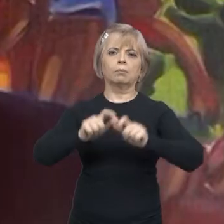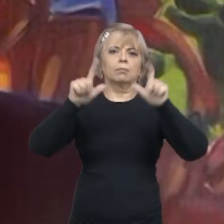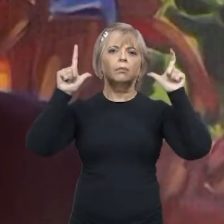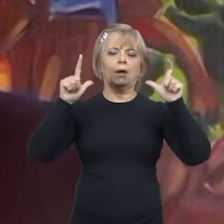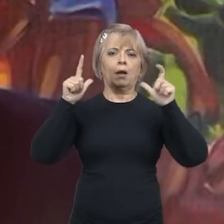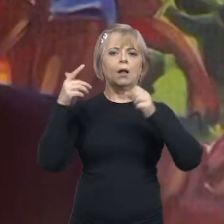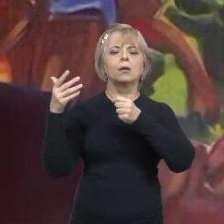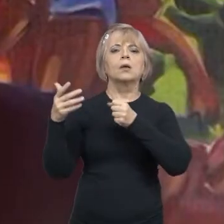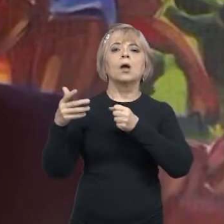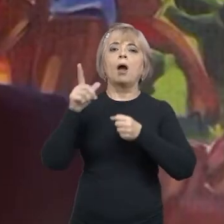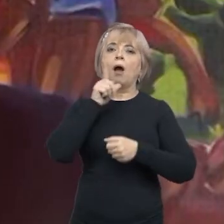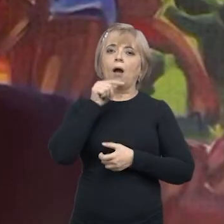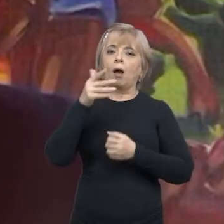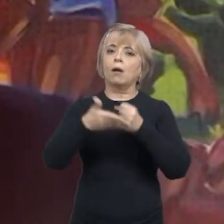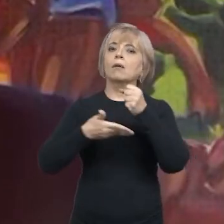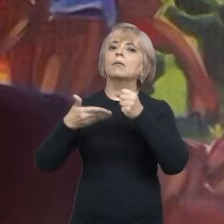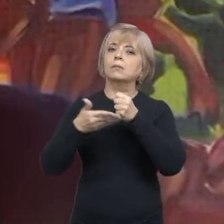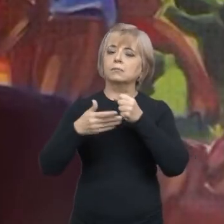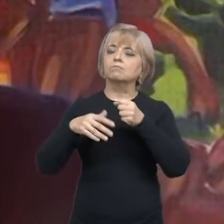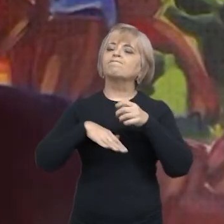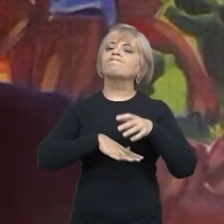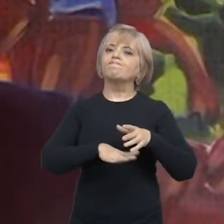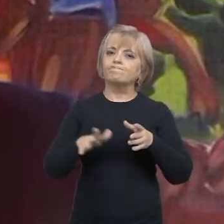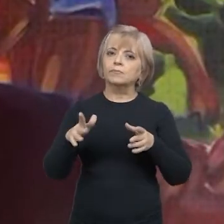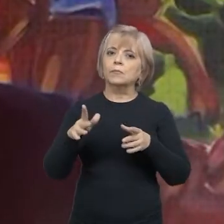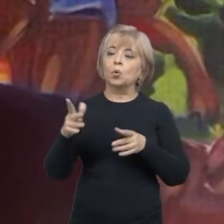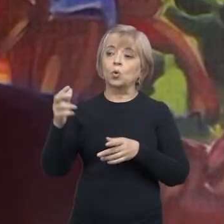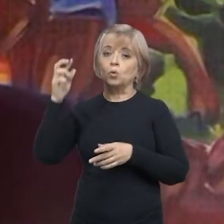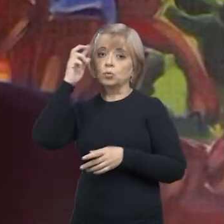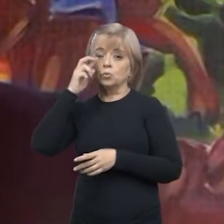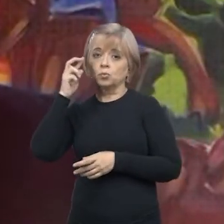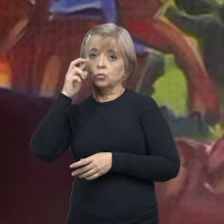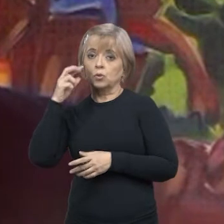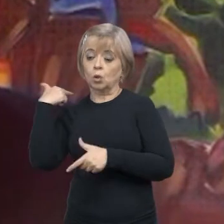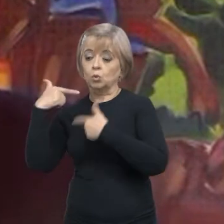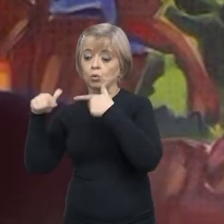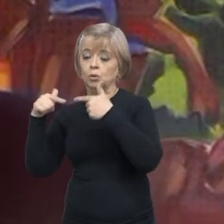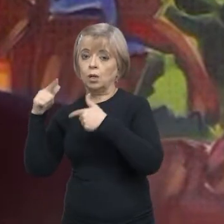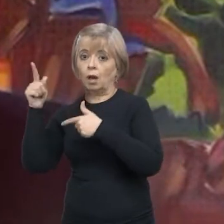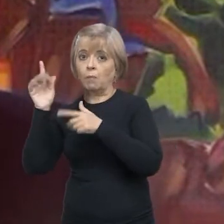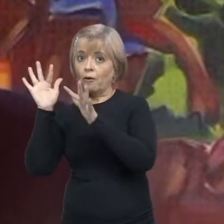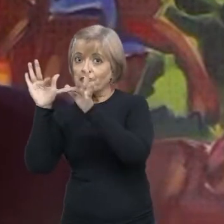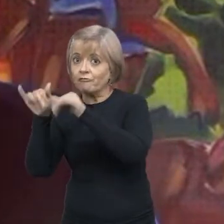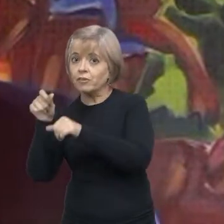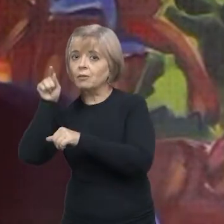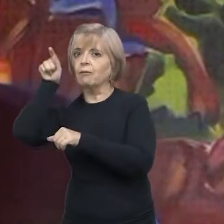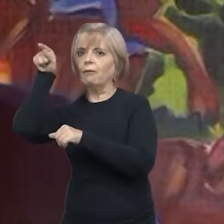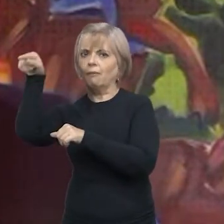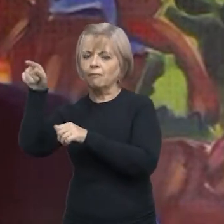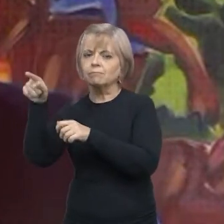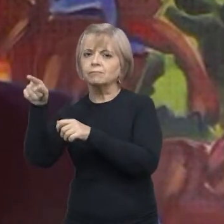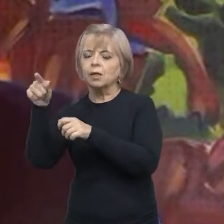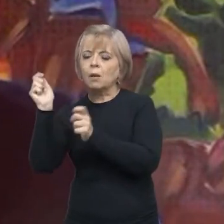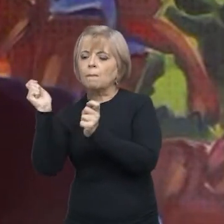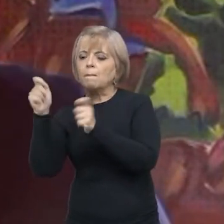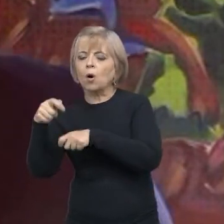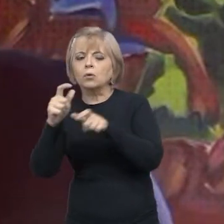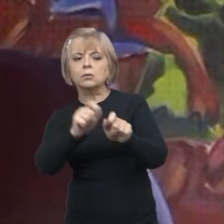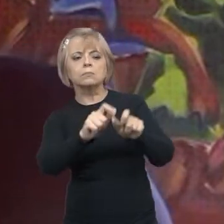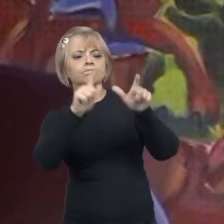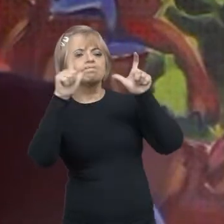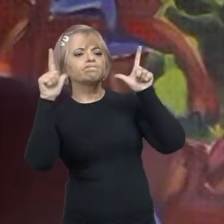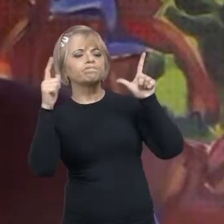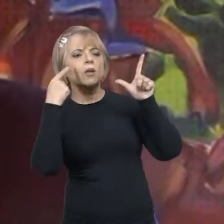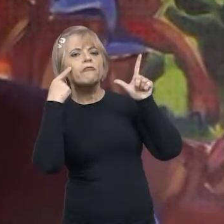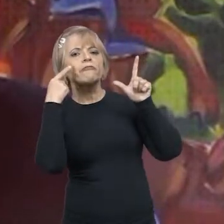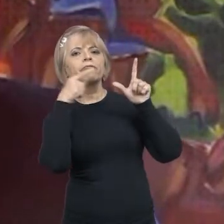o saneamento básico, e de modo que o colega, na sua atuação finalística, né, possa entrar